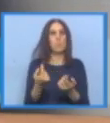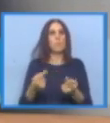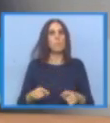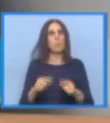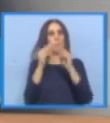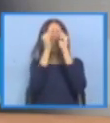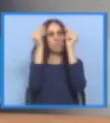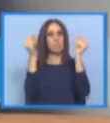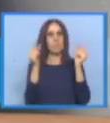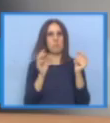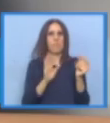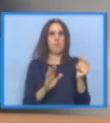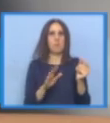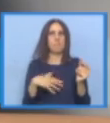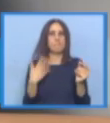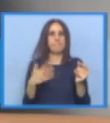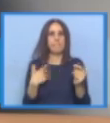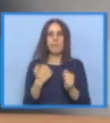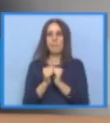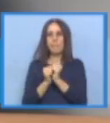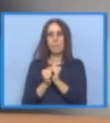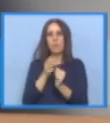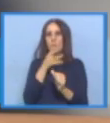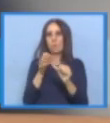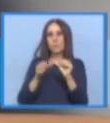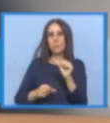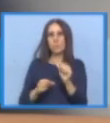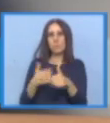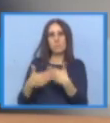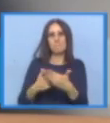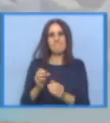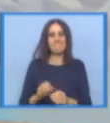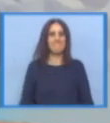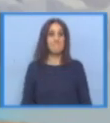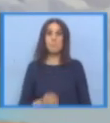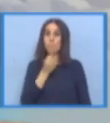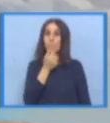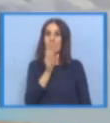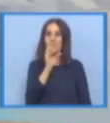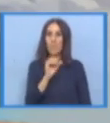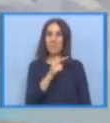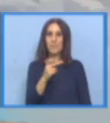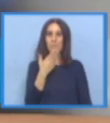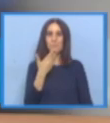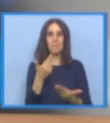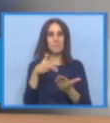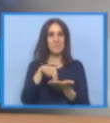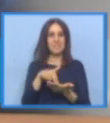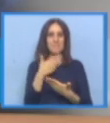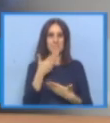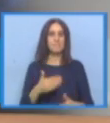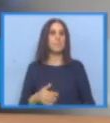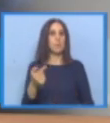coisa abstrata que fique, enfim, nos papéis ou nos discursos, mas sem consequências. Muito bem, Otávio, muito obrigado pela tua presença hoje aqui entre